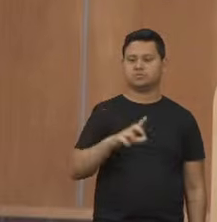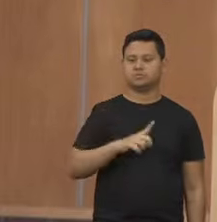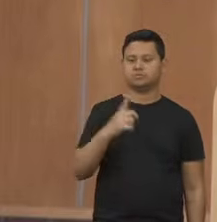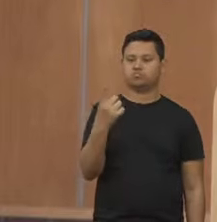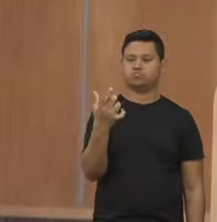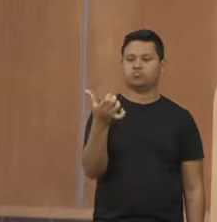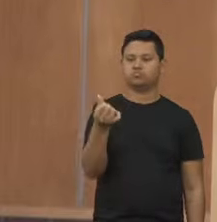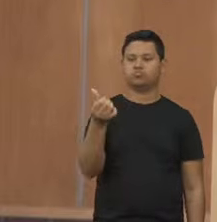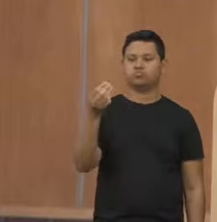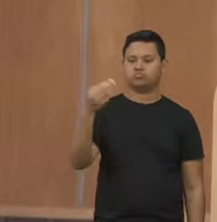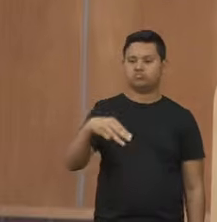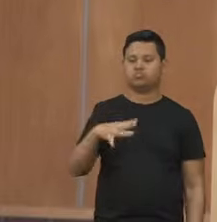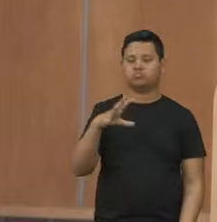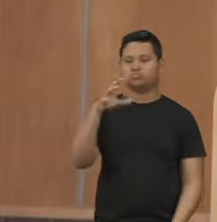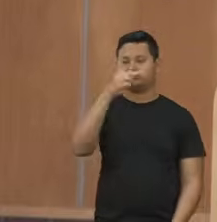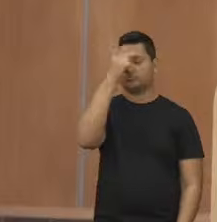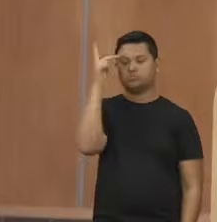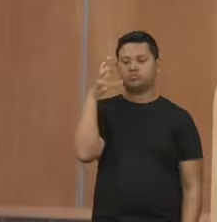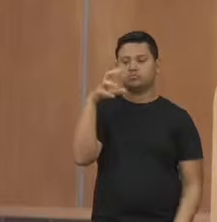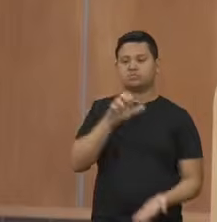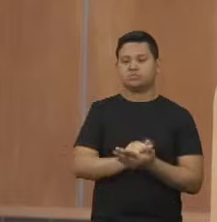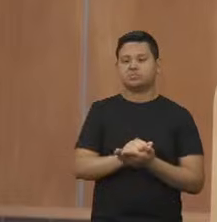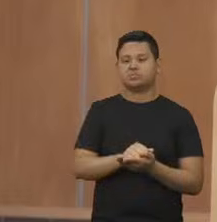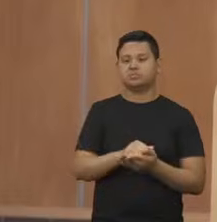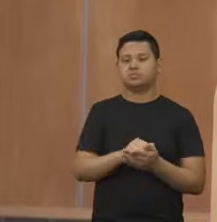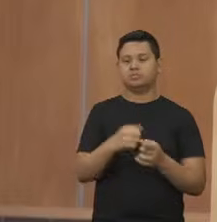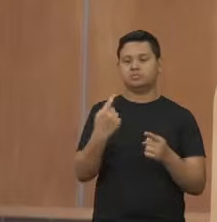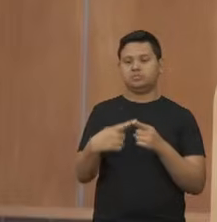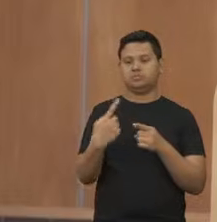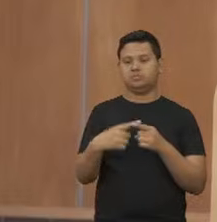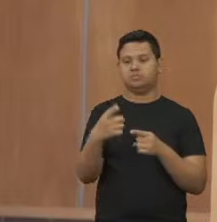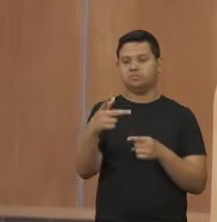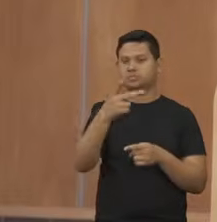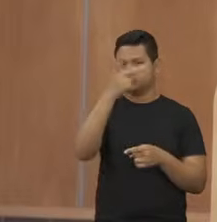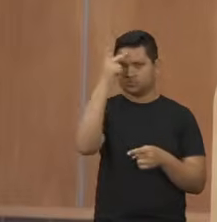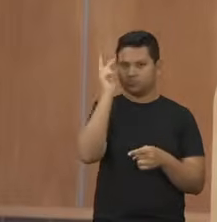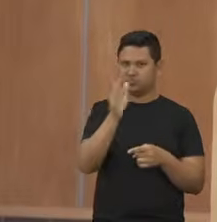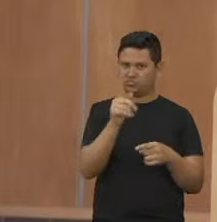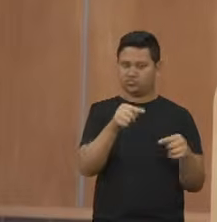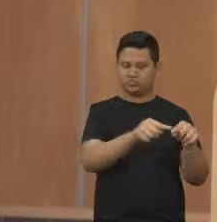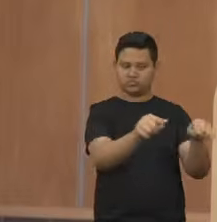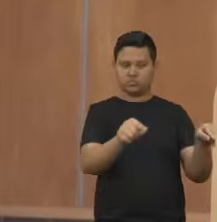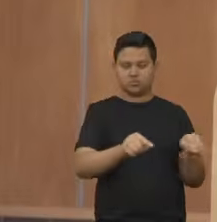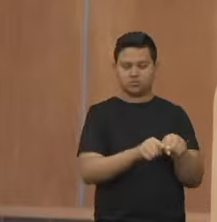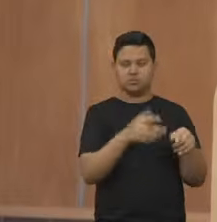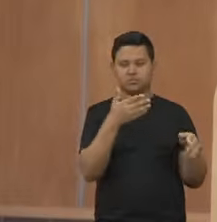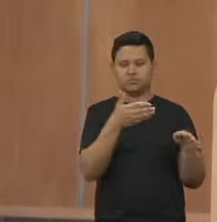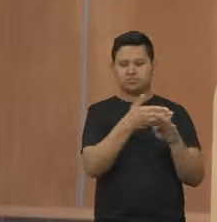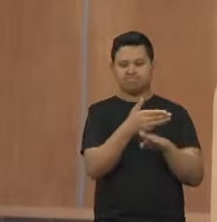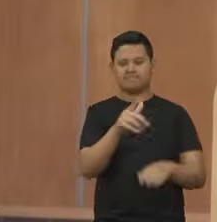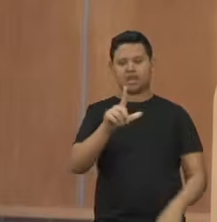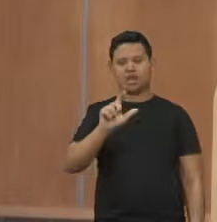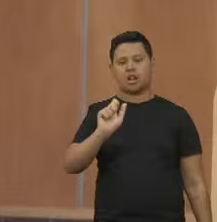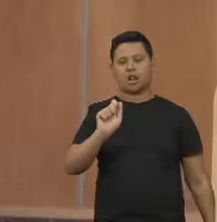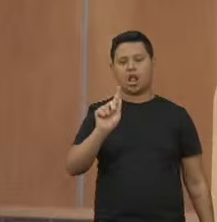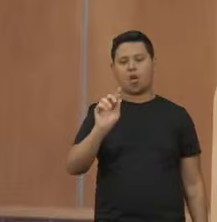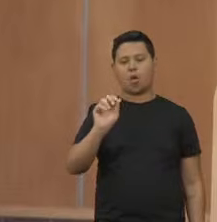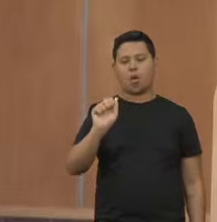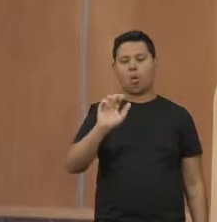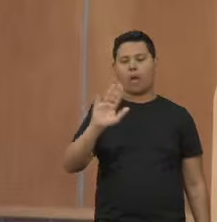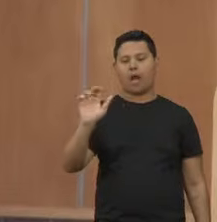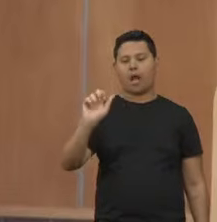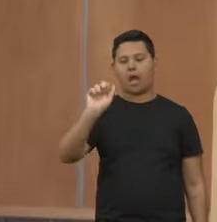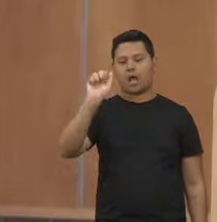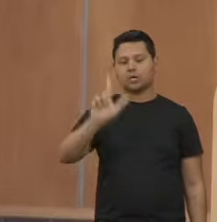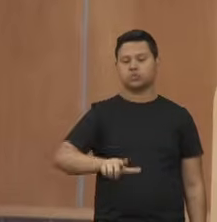mil pessoas inscritas. E fora o que está nas invasões, que é Lagoa Azul